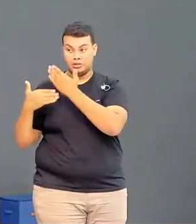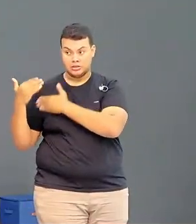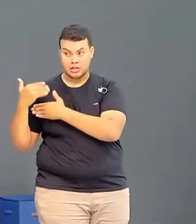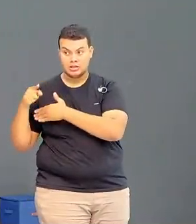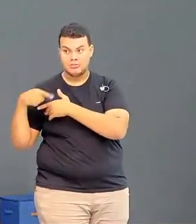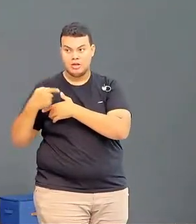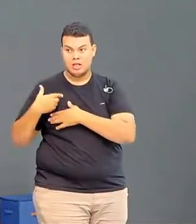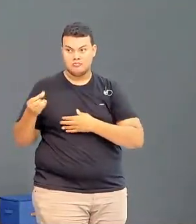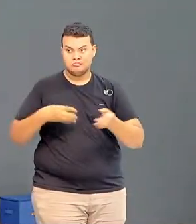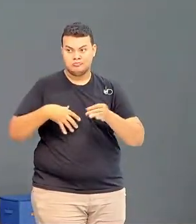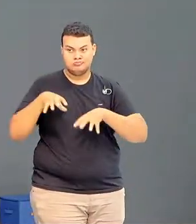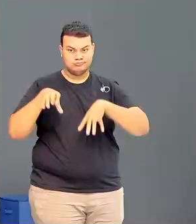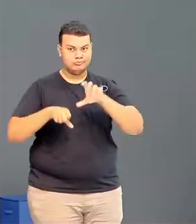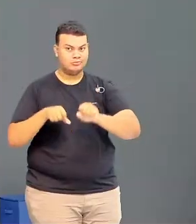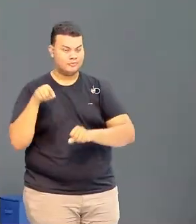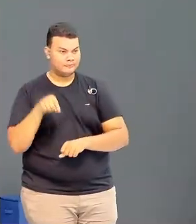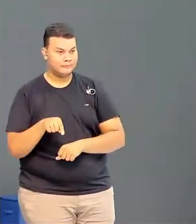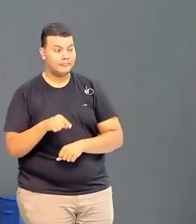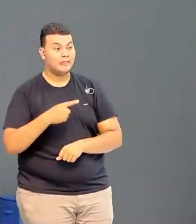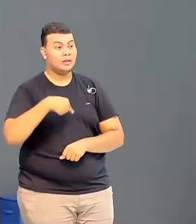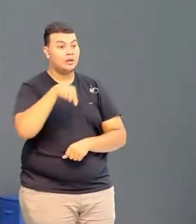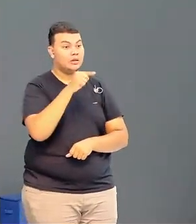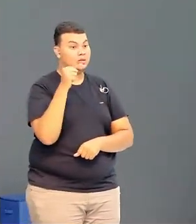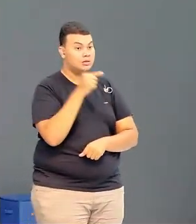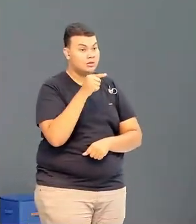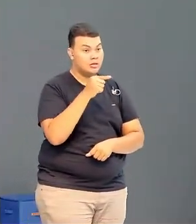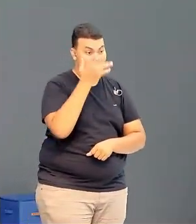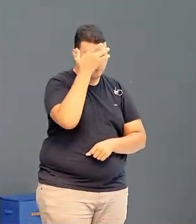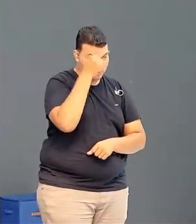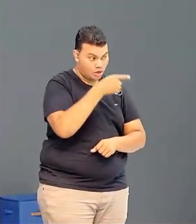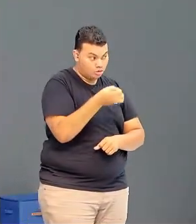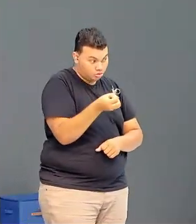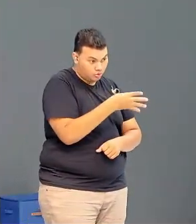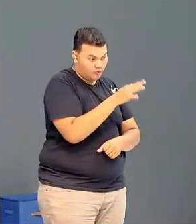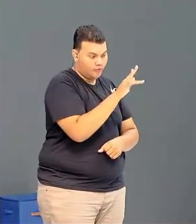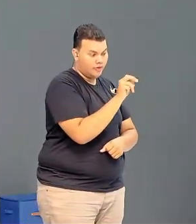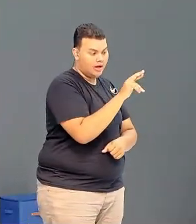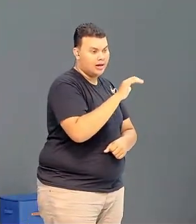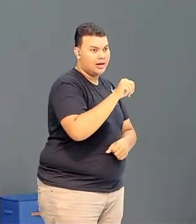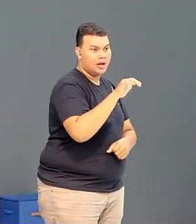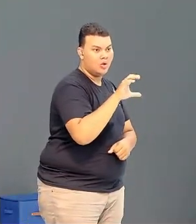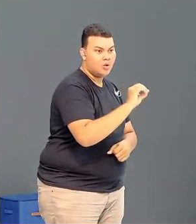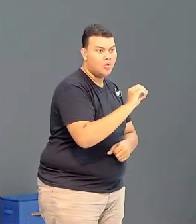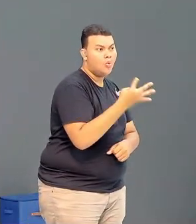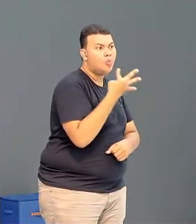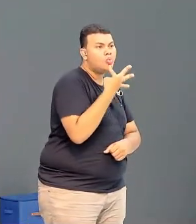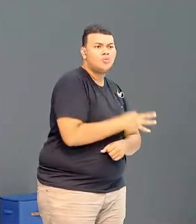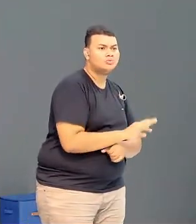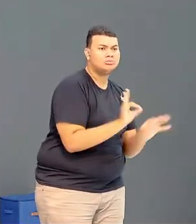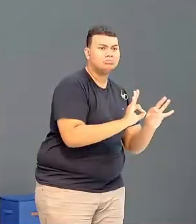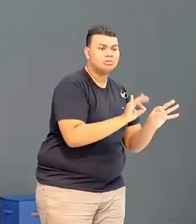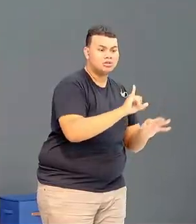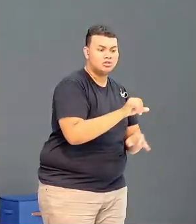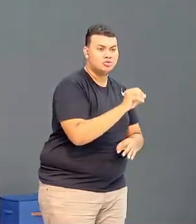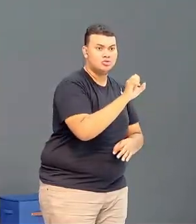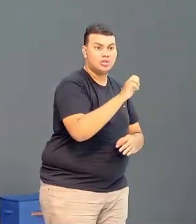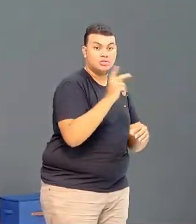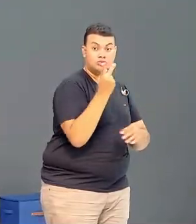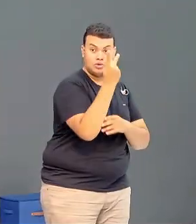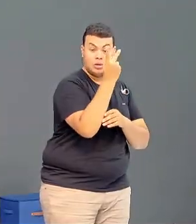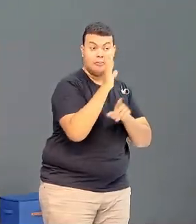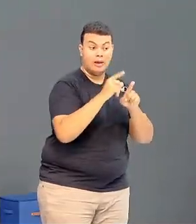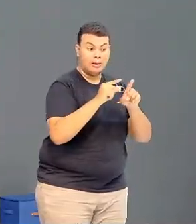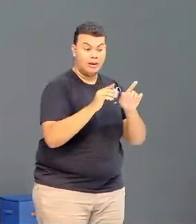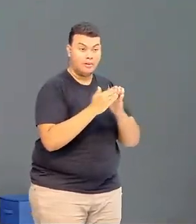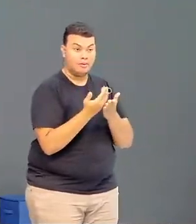Então a palavra diz que esqueceram. Quem estava com o novo faraó não sabia da história de José. Só que a palavra diz,